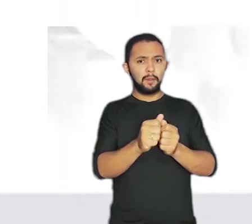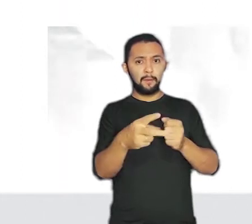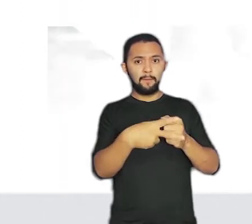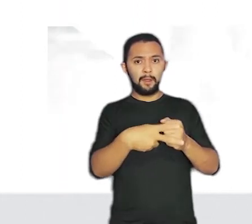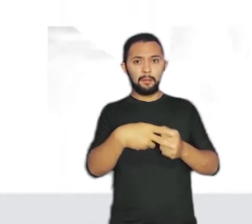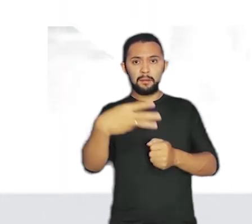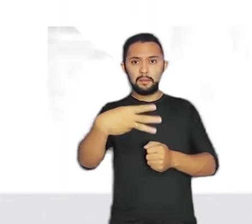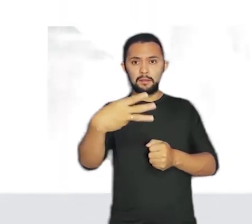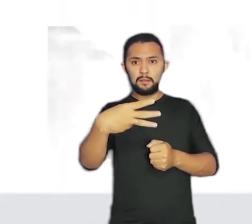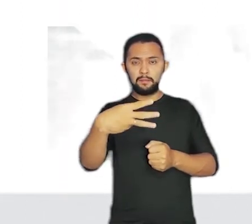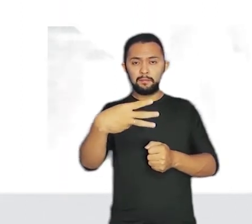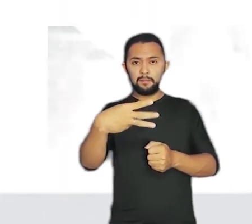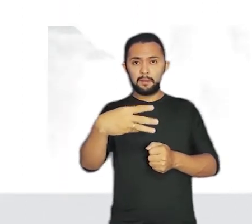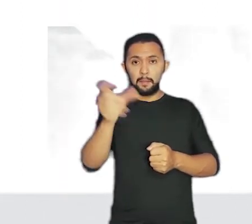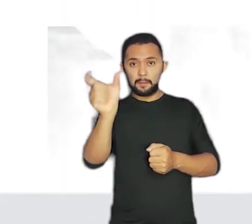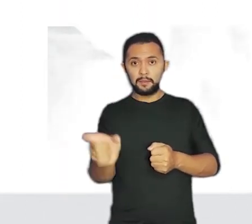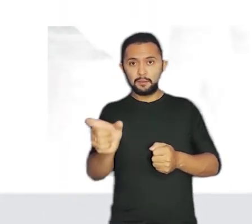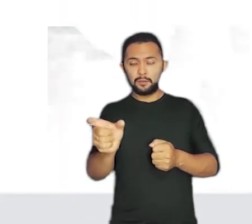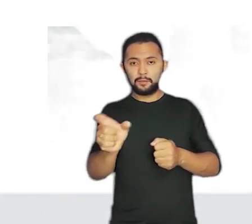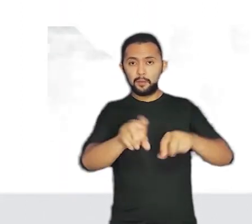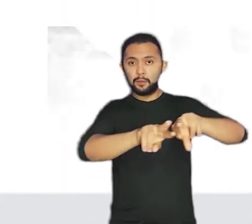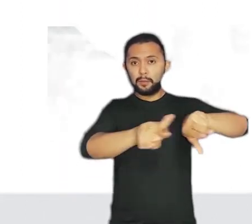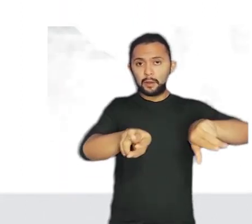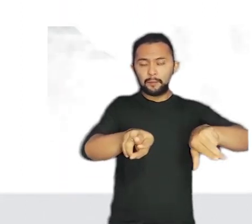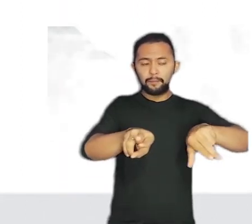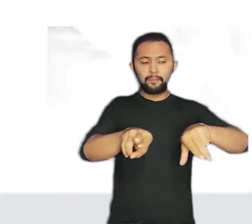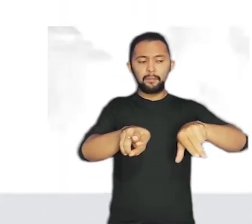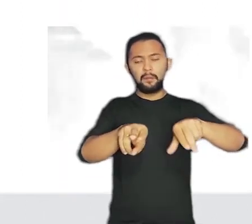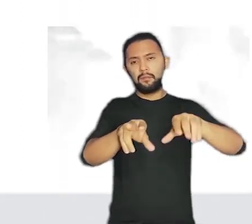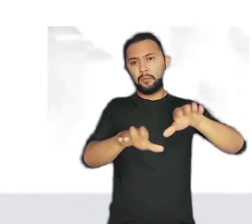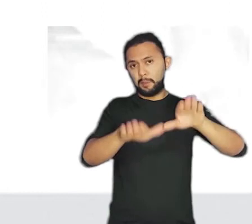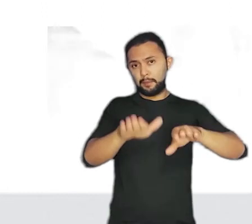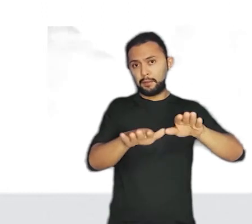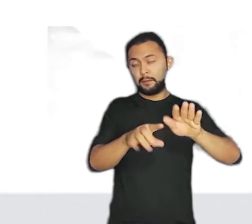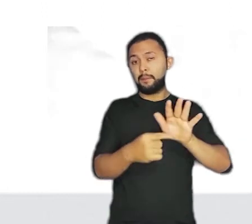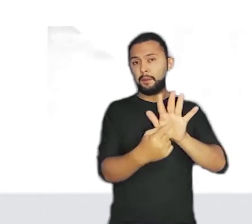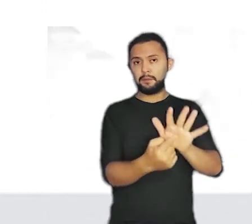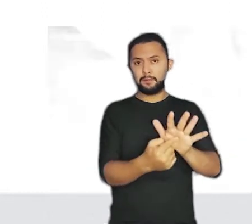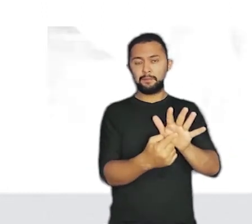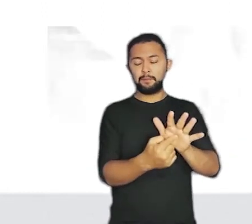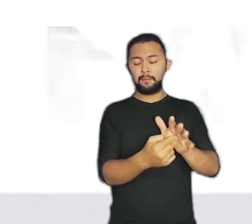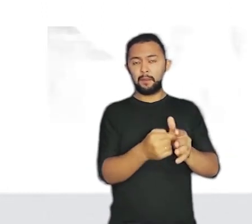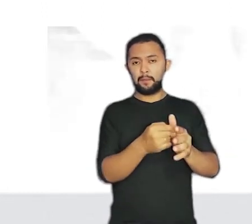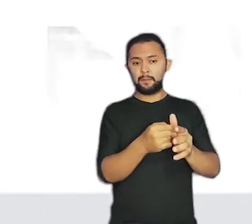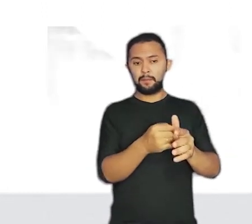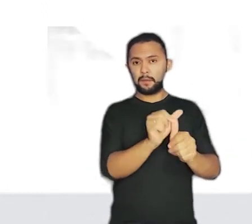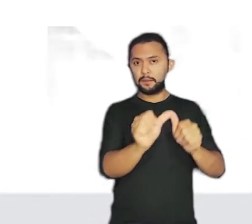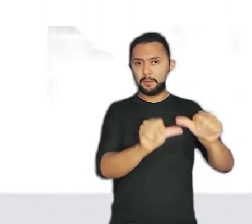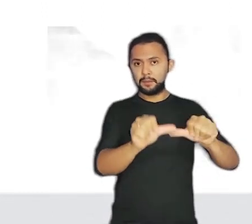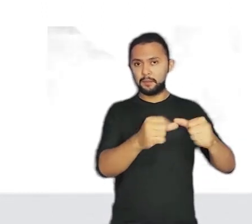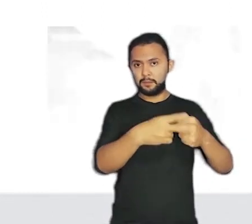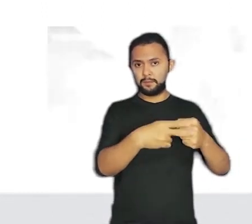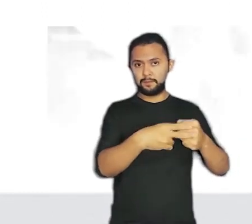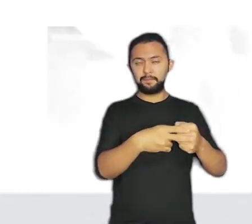do plural, tá? Então, ele vai aparecer geralmente na terceira pessoa do plural ou flexionado na terceira pessoa do